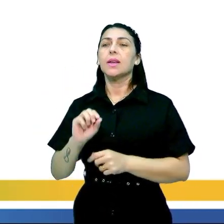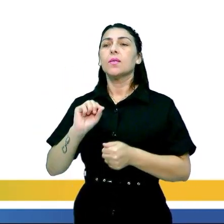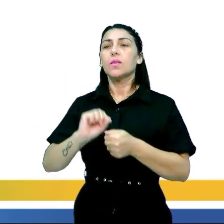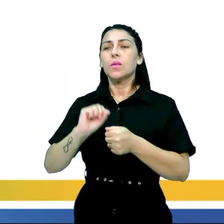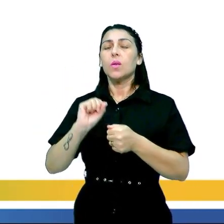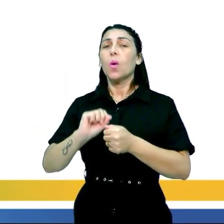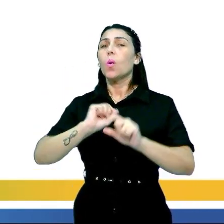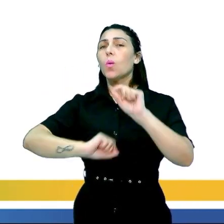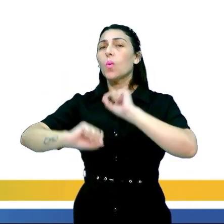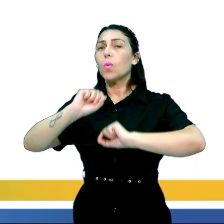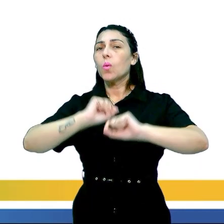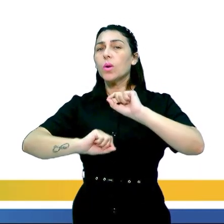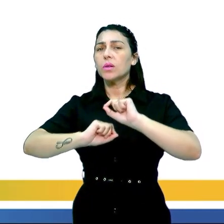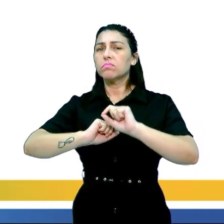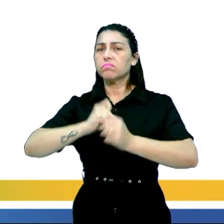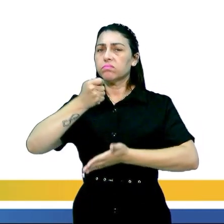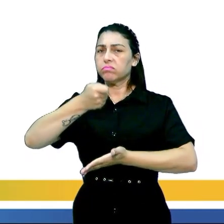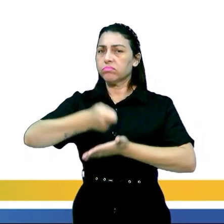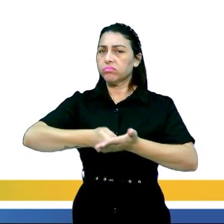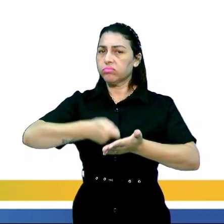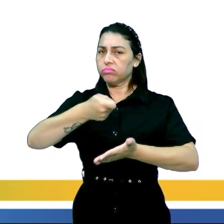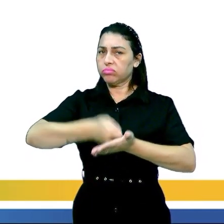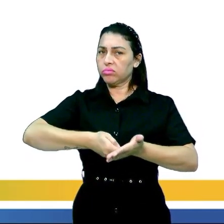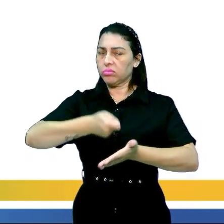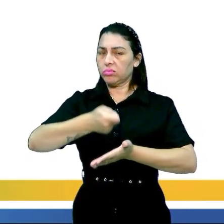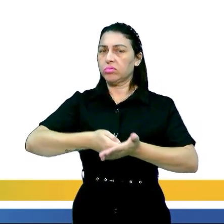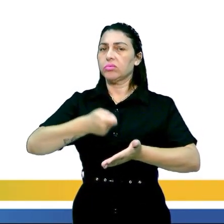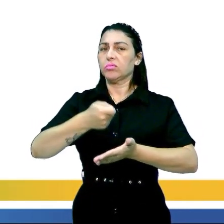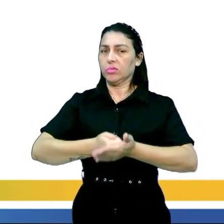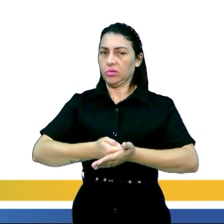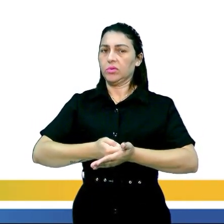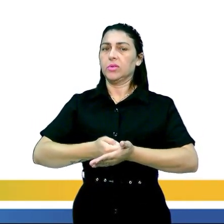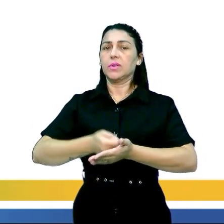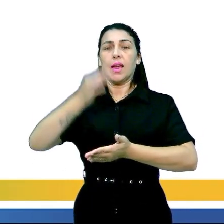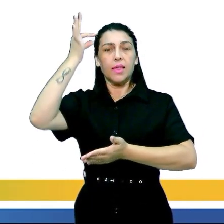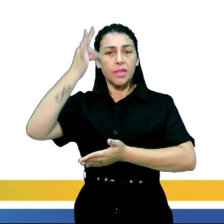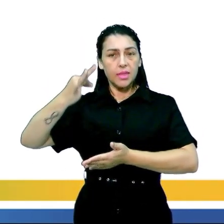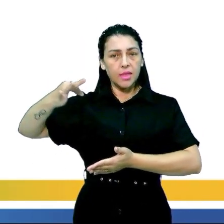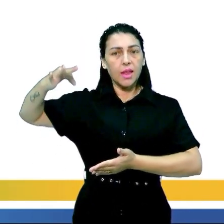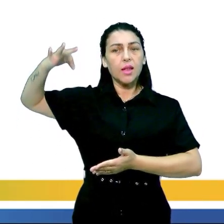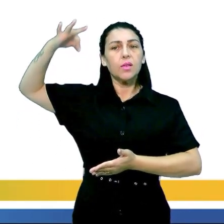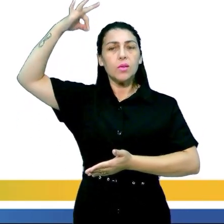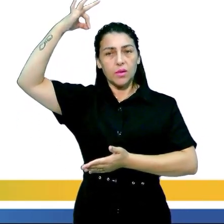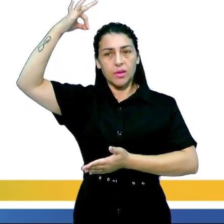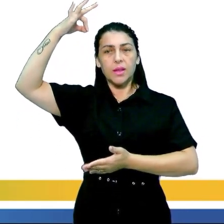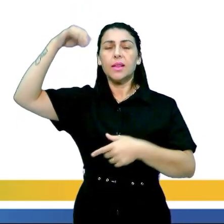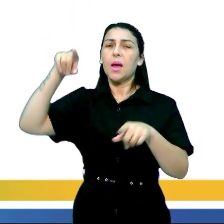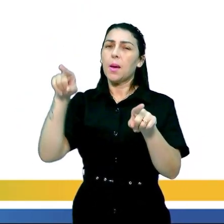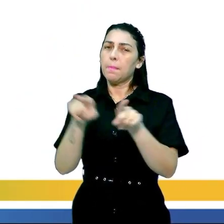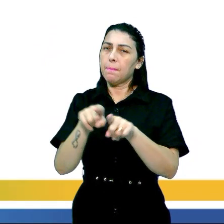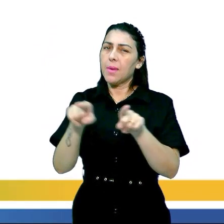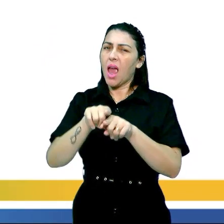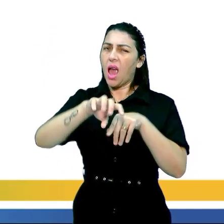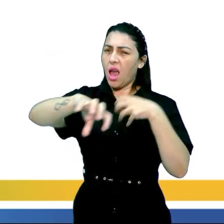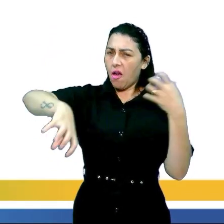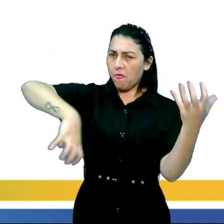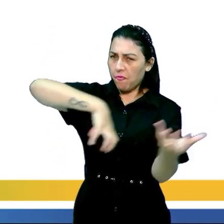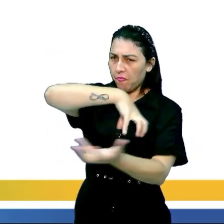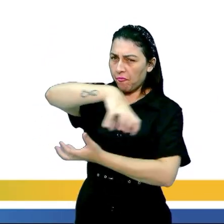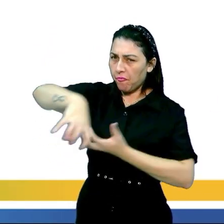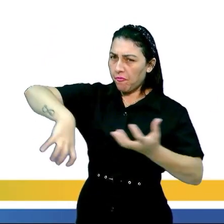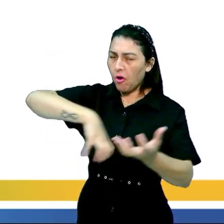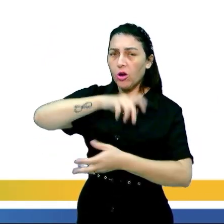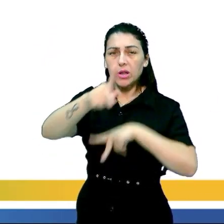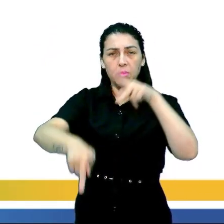Bouazizi. Ele se tornou símbolo de resistência na Tunísia. A autoimolação de Bouazizi gerou revolta